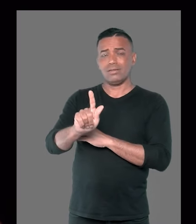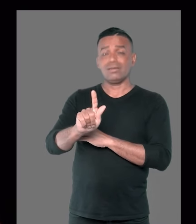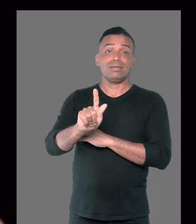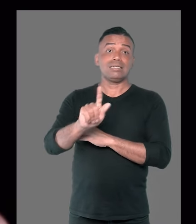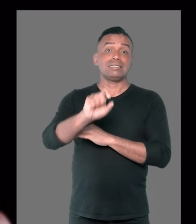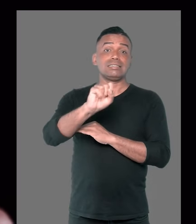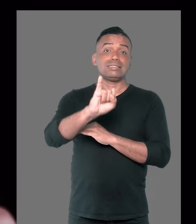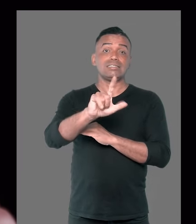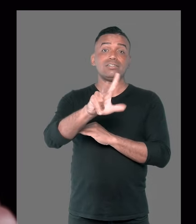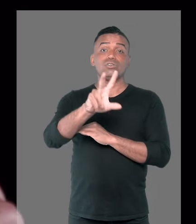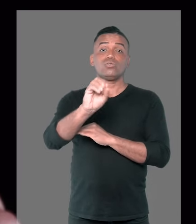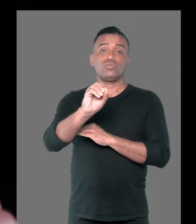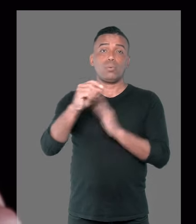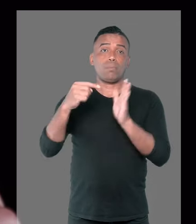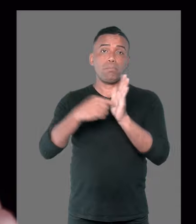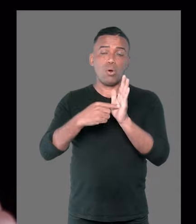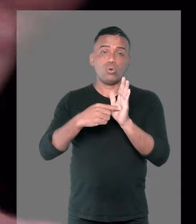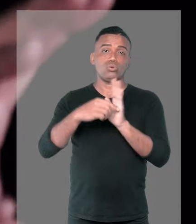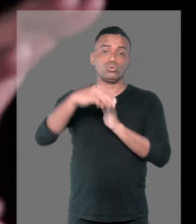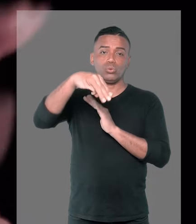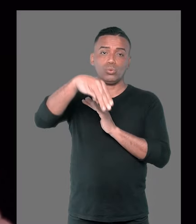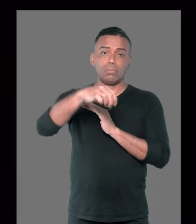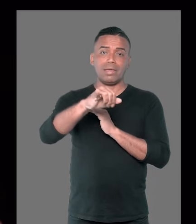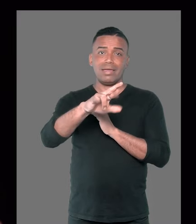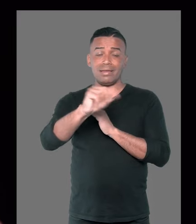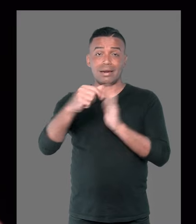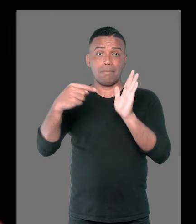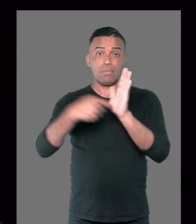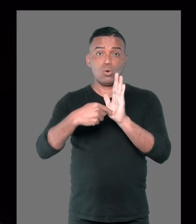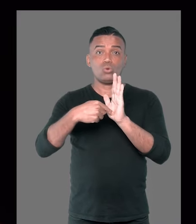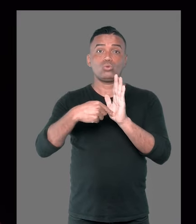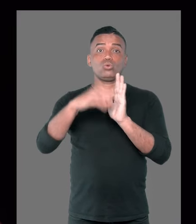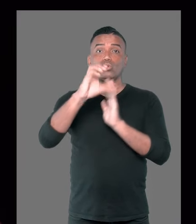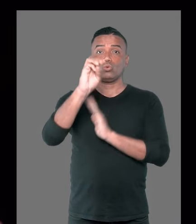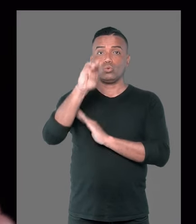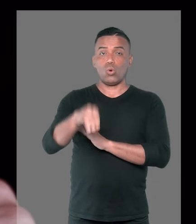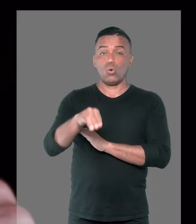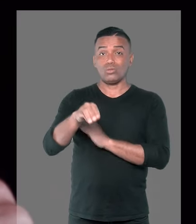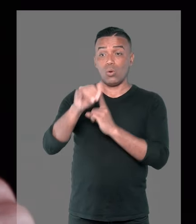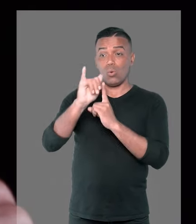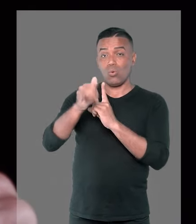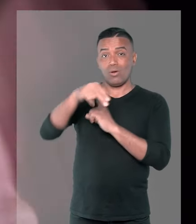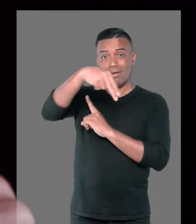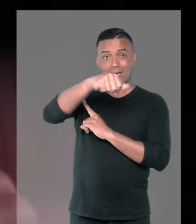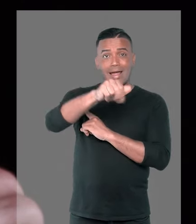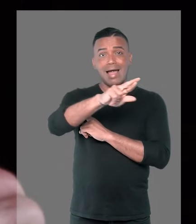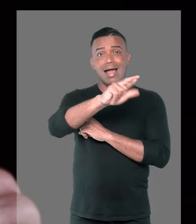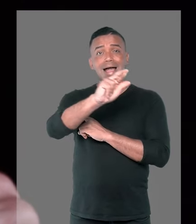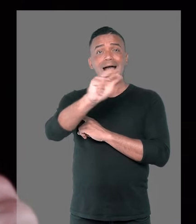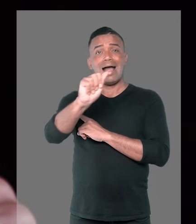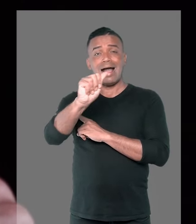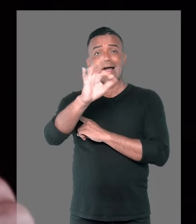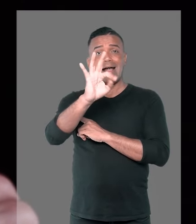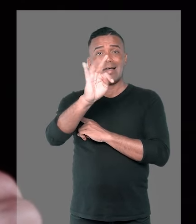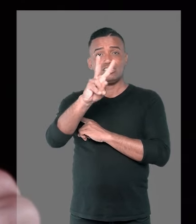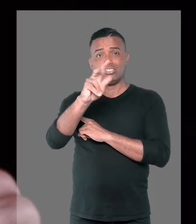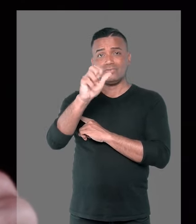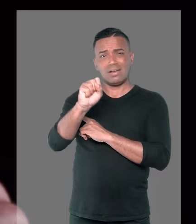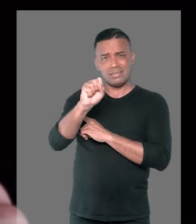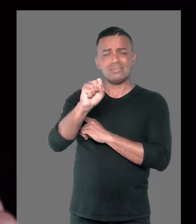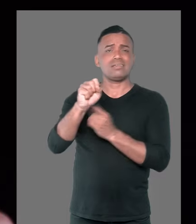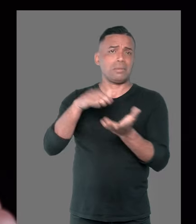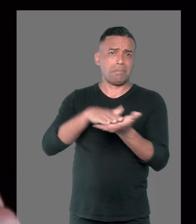é só procurar narrativas é o primeiro é o primeiro texto que aparece impresso em papel ele tem